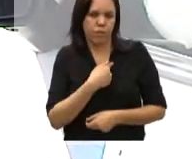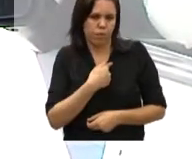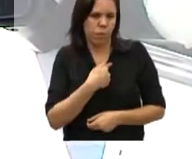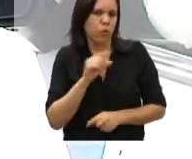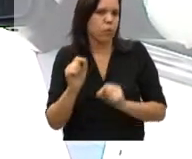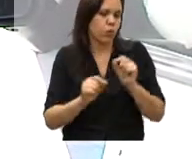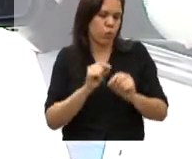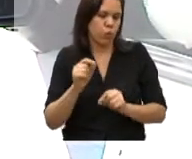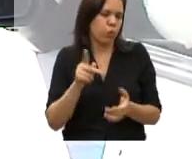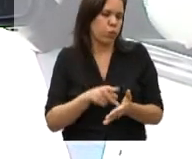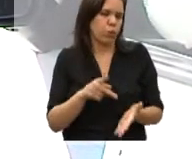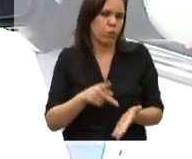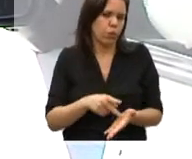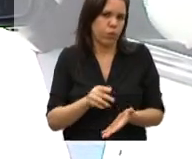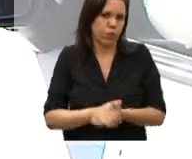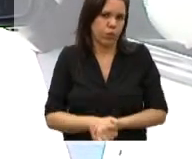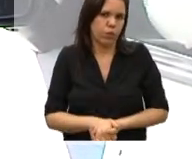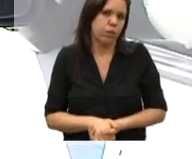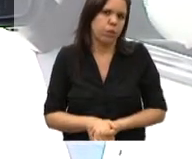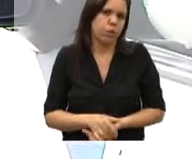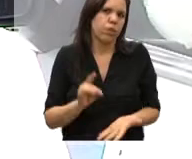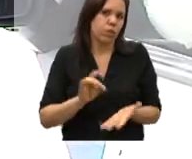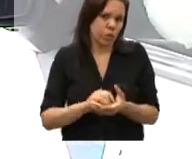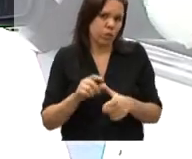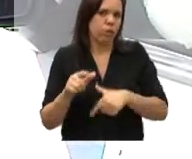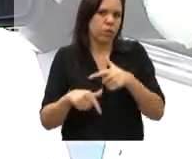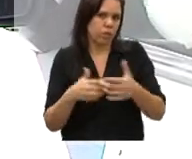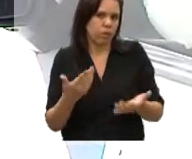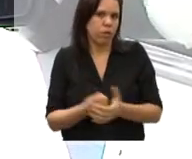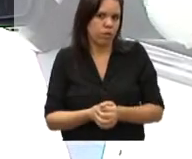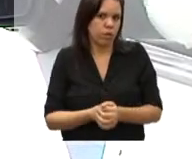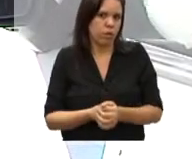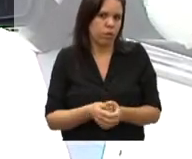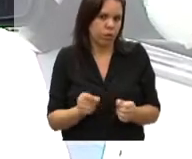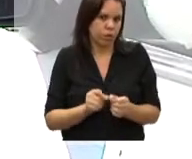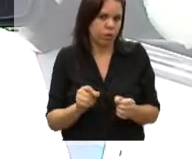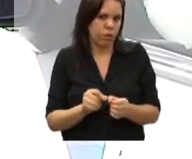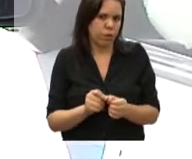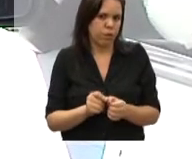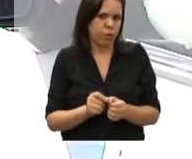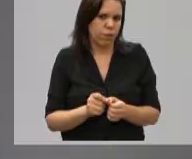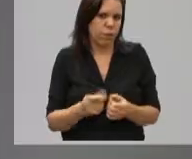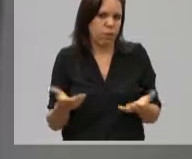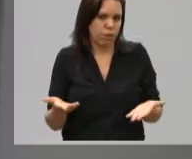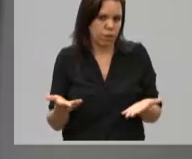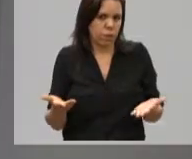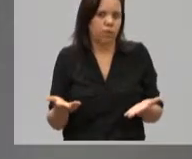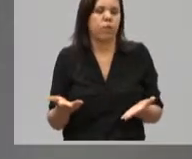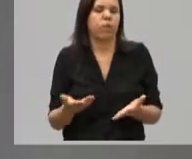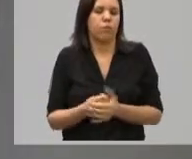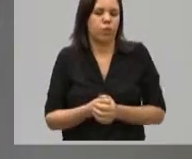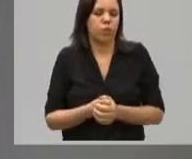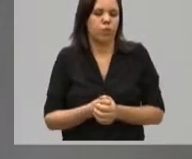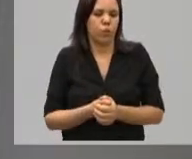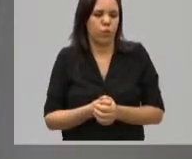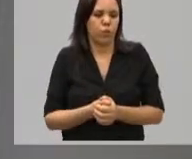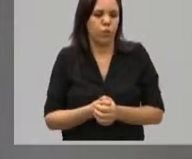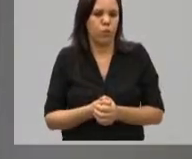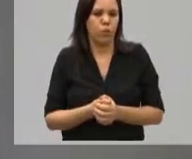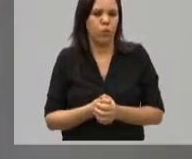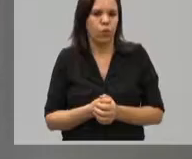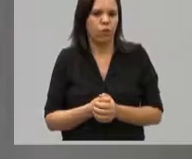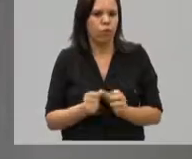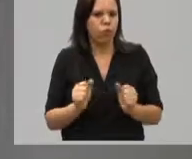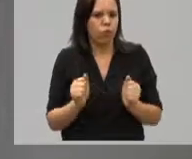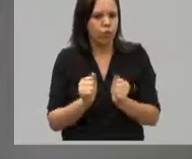o que, na verdade? Cabe a gente realizar um trabalho para que seja equalizado esse fosso